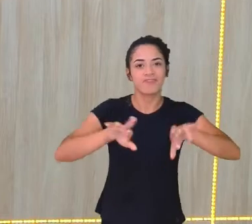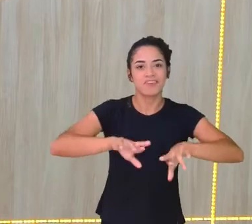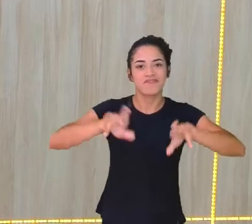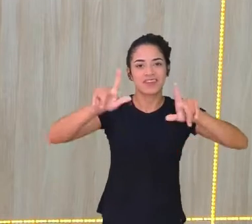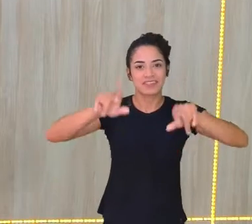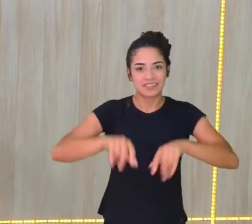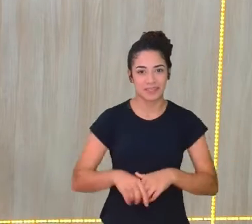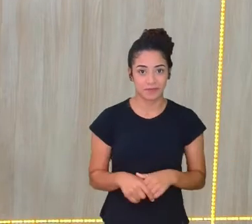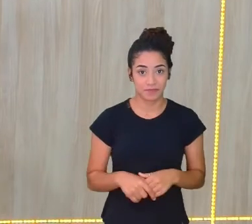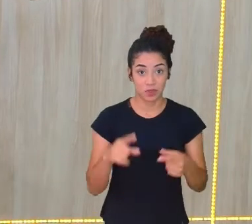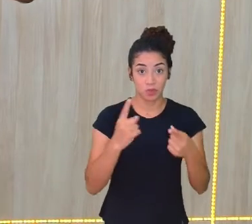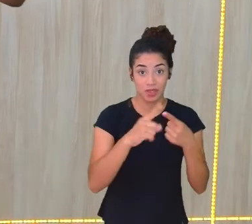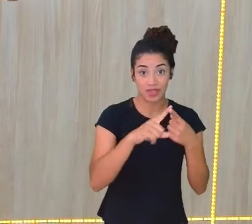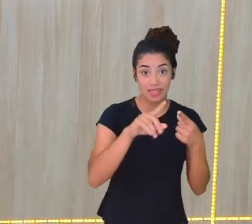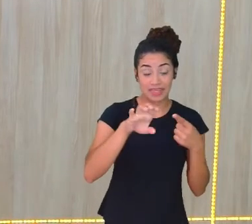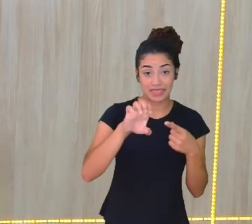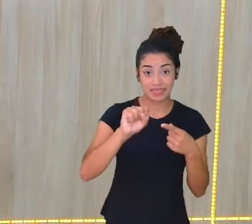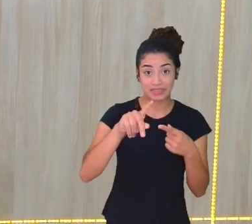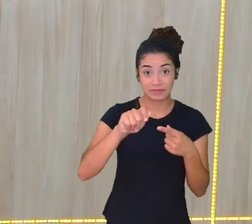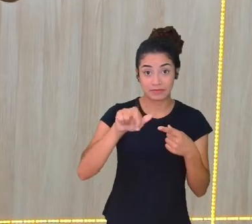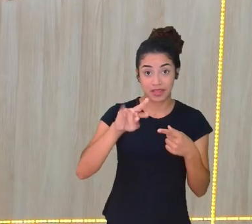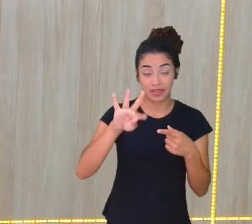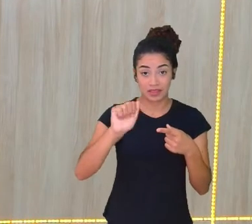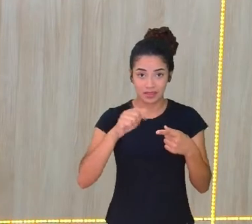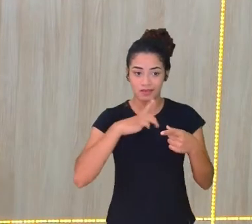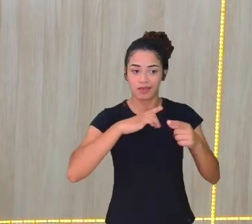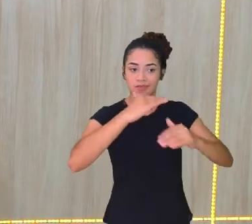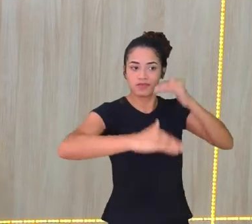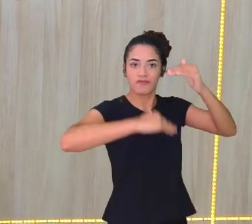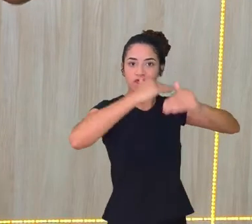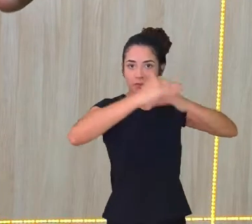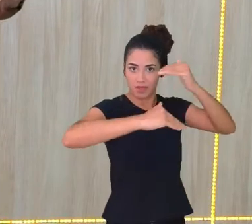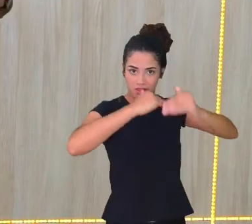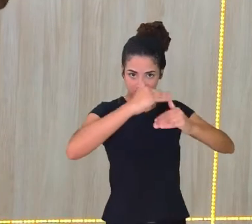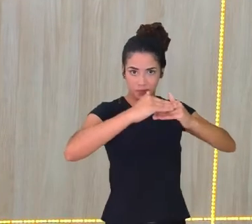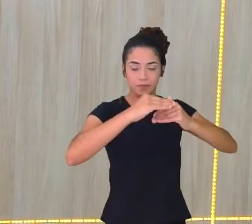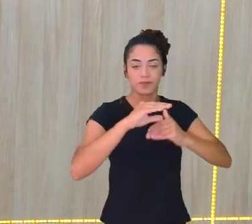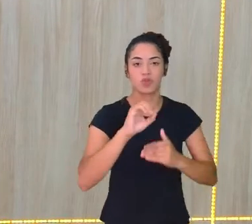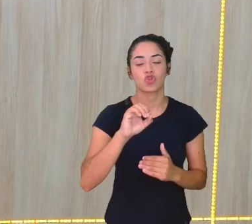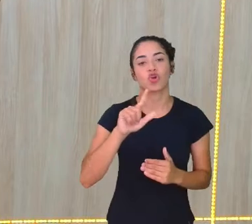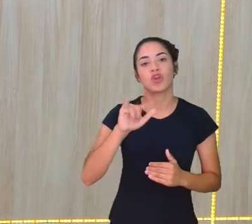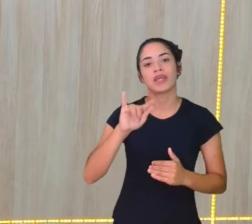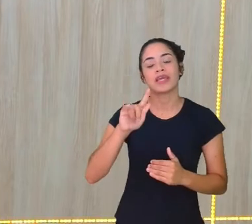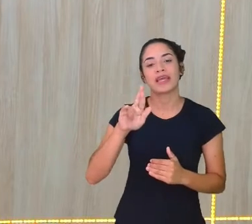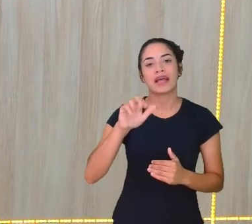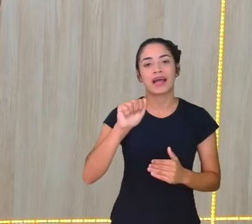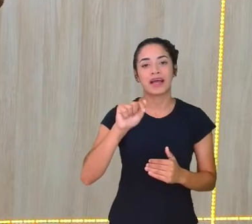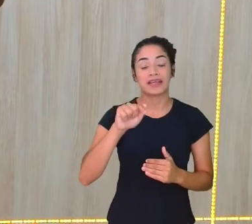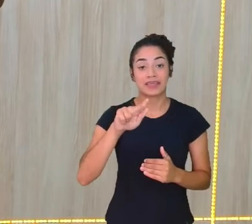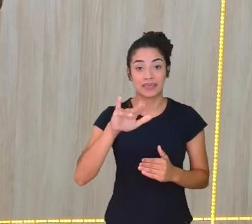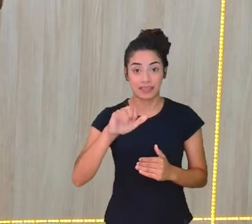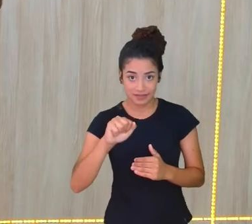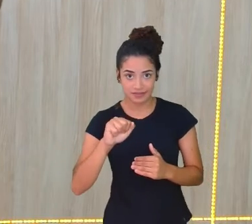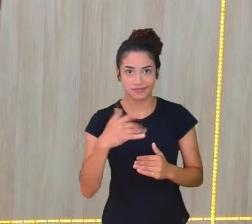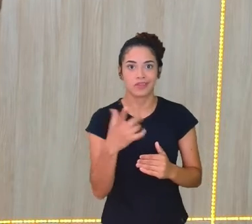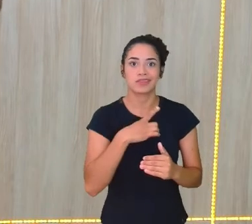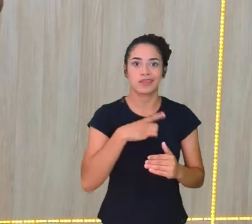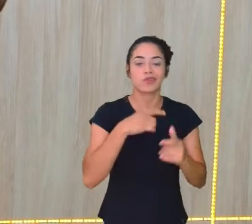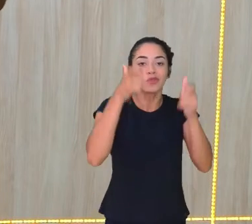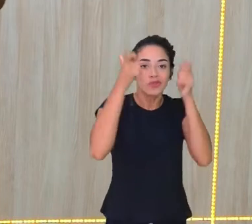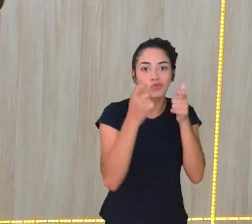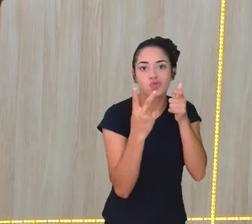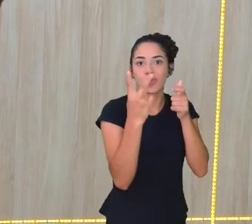quê? Em Esparta a gente vai ter o desenvolvimento de uma oligarquia. Inclusive em Esparta nós tínhamos dois